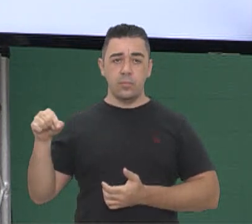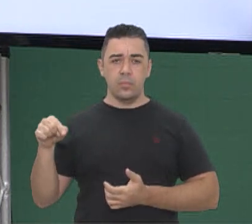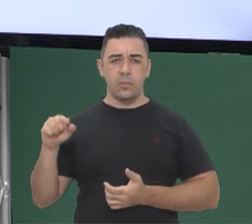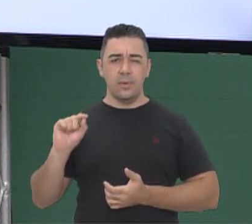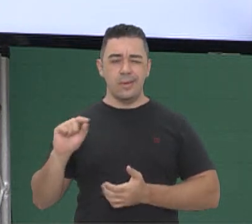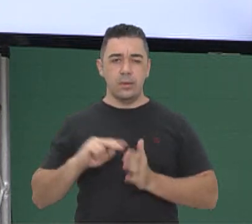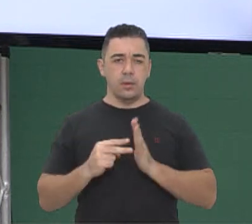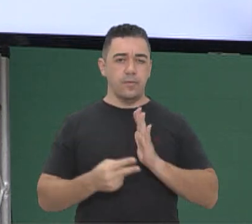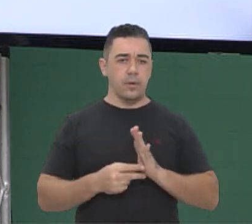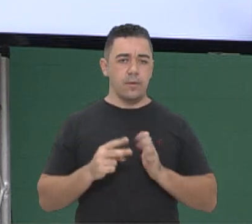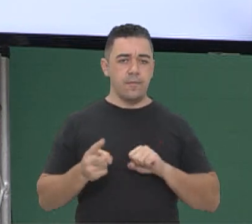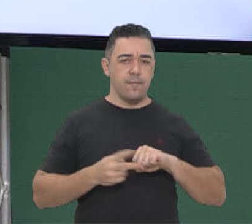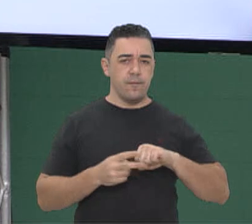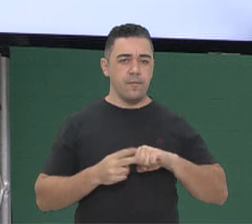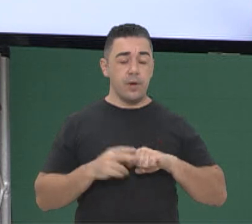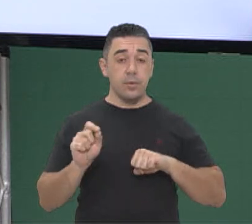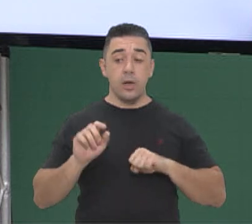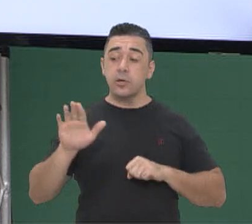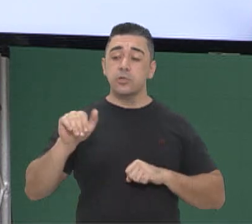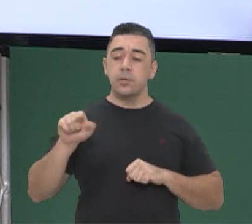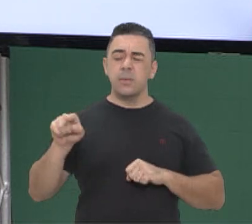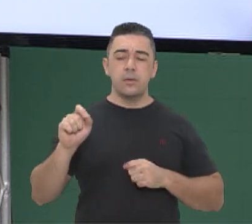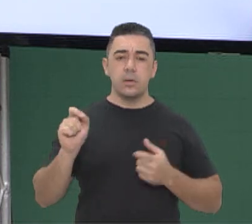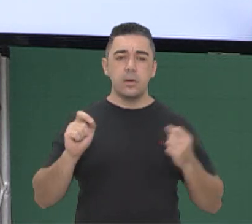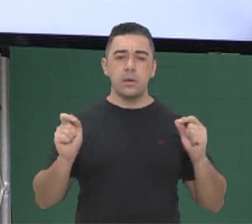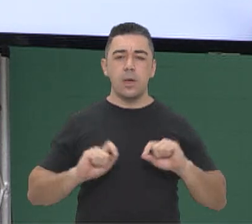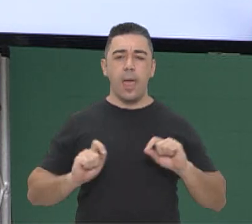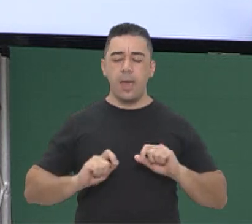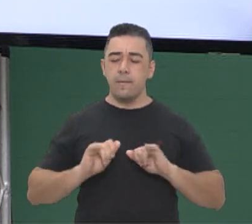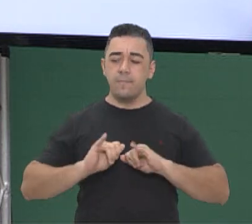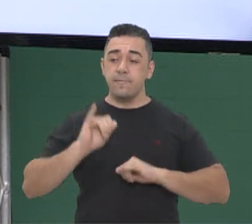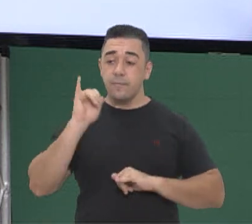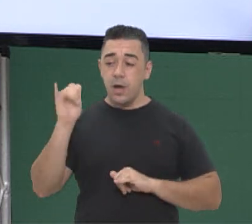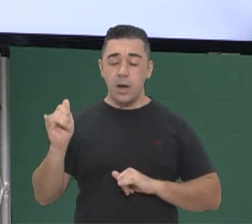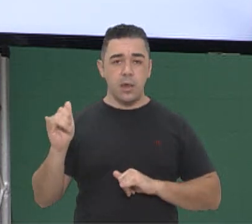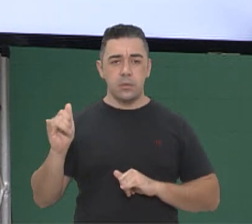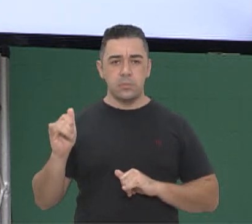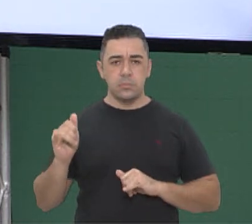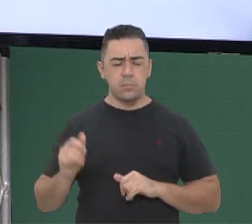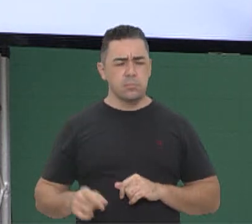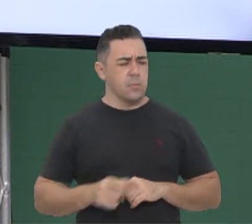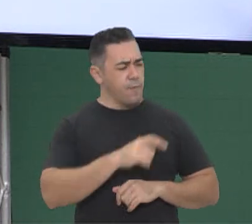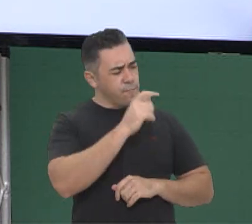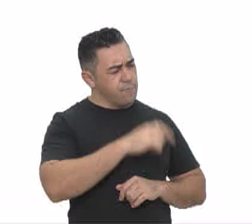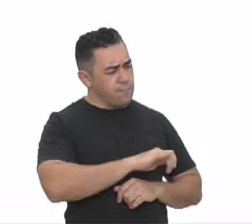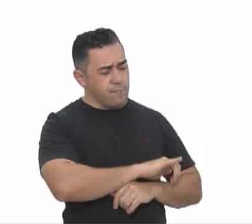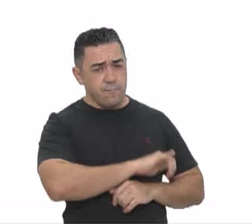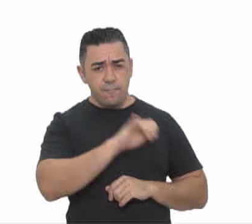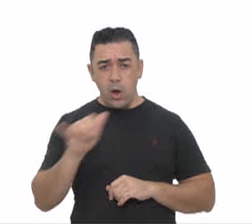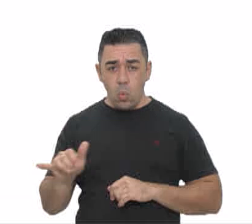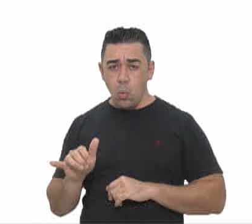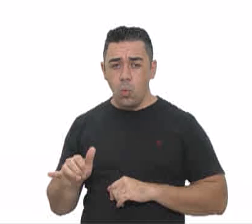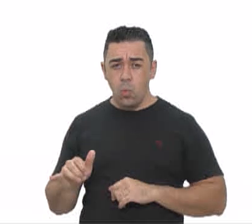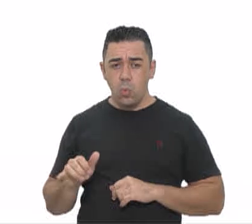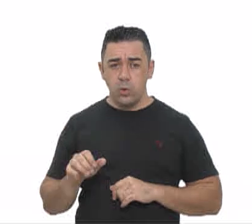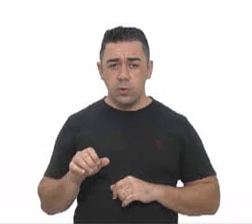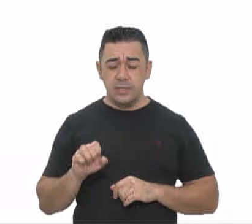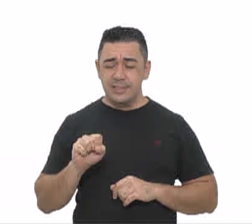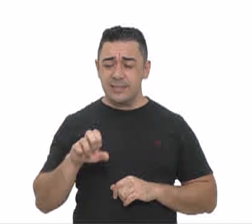só, chamar a atenção, decir algo. Então, fulano señalou, fulano